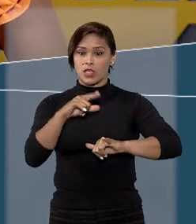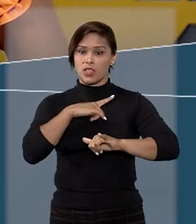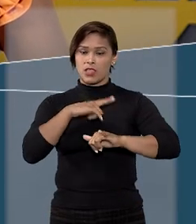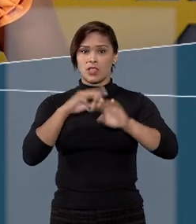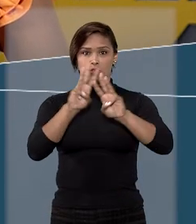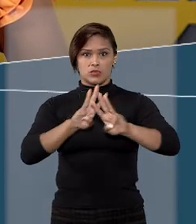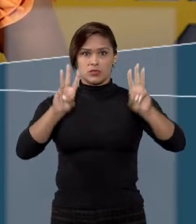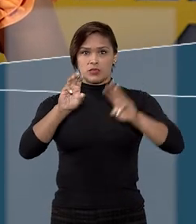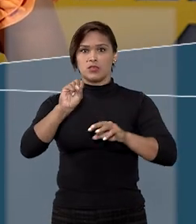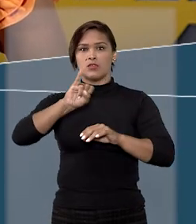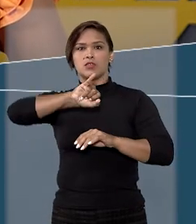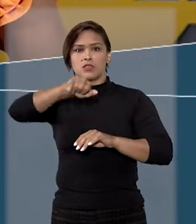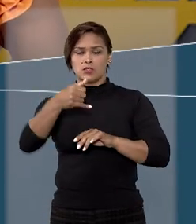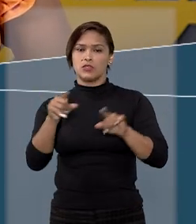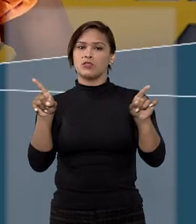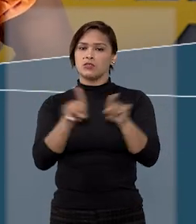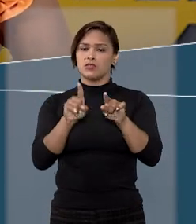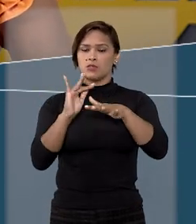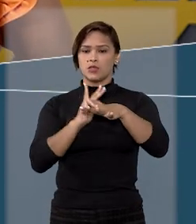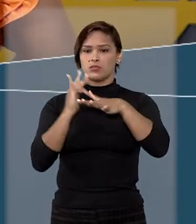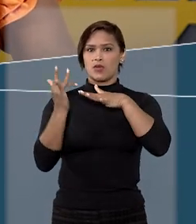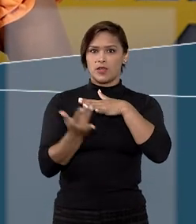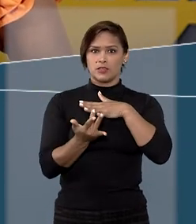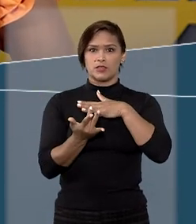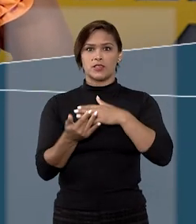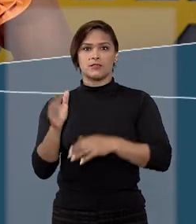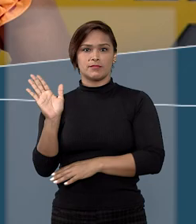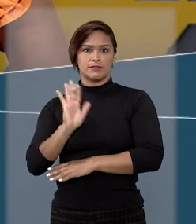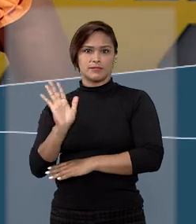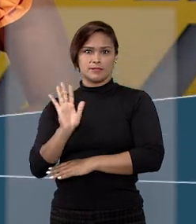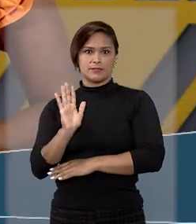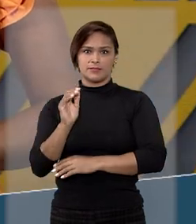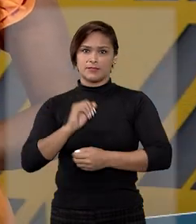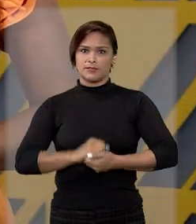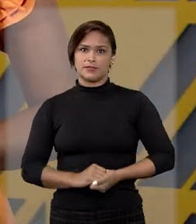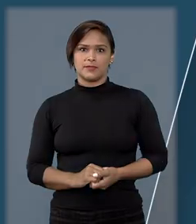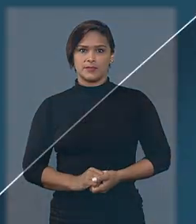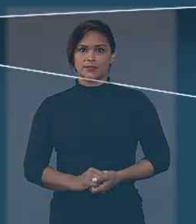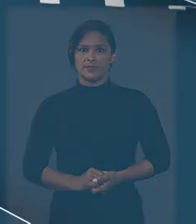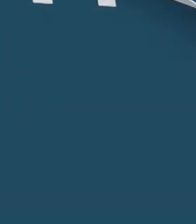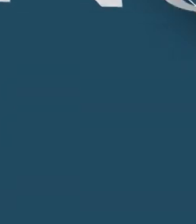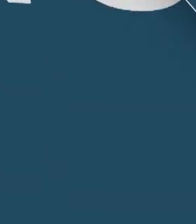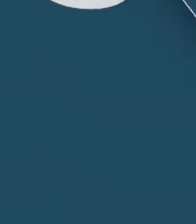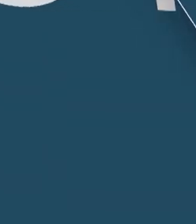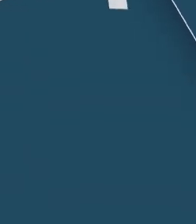notícias no site do STJ e nas nossas redes sociais. Até a próxima!